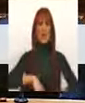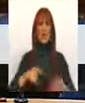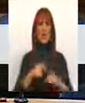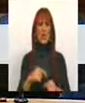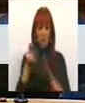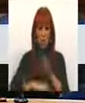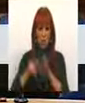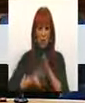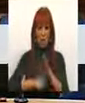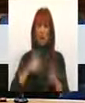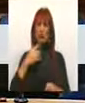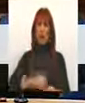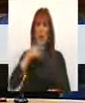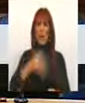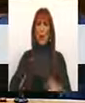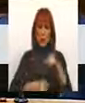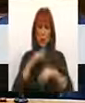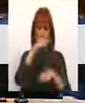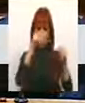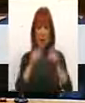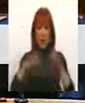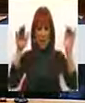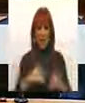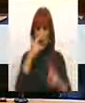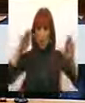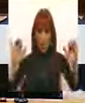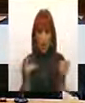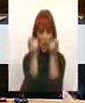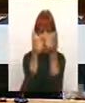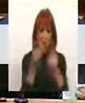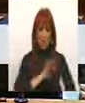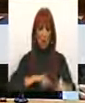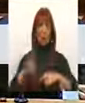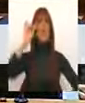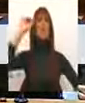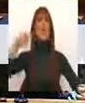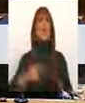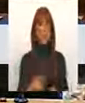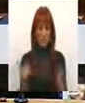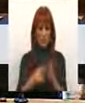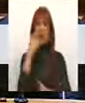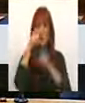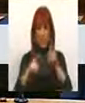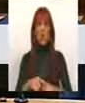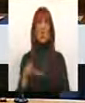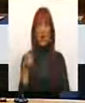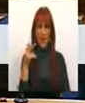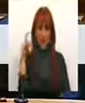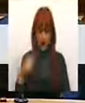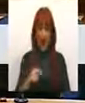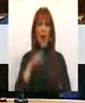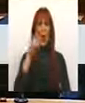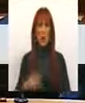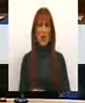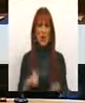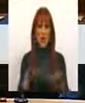os relatórios todos dizem que nos territórios de baixa densidade, como o Sr. Deputado bem sabe, há falta de pessoas da GNR. Há concelhos que não